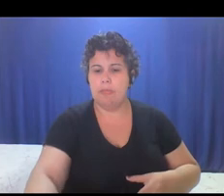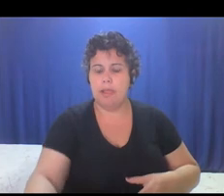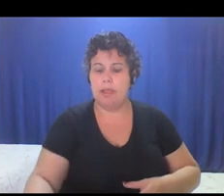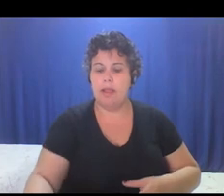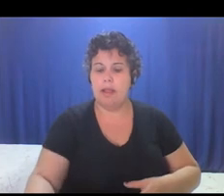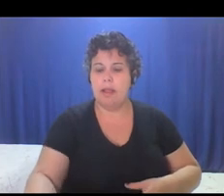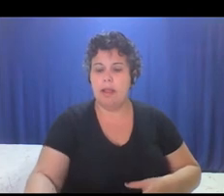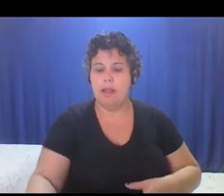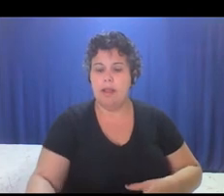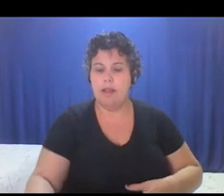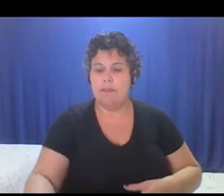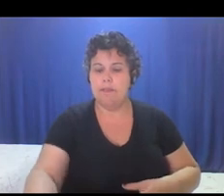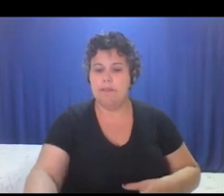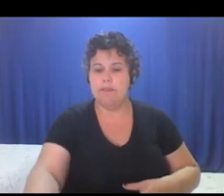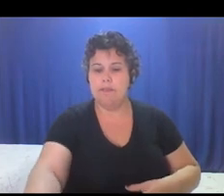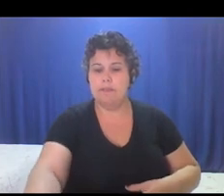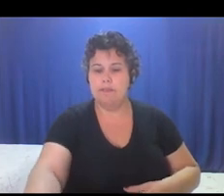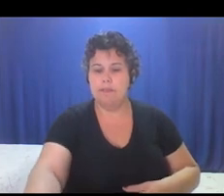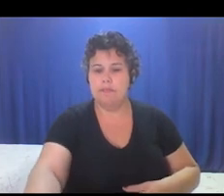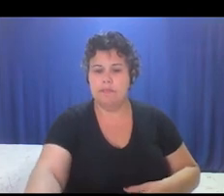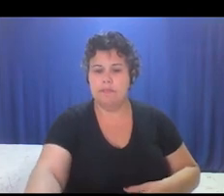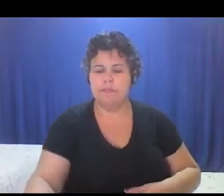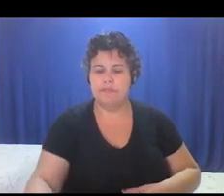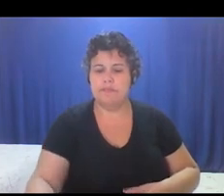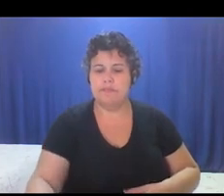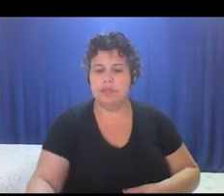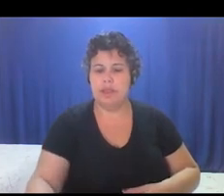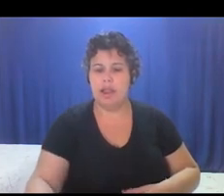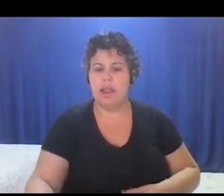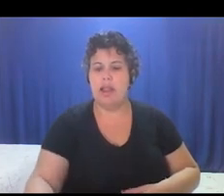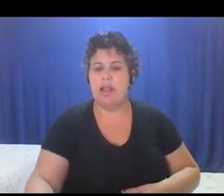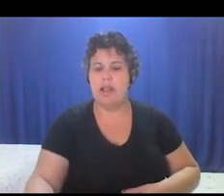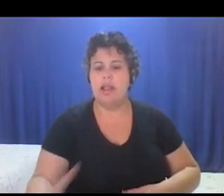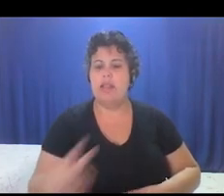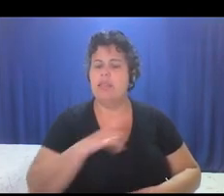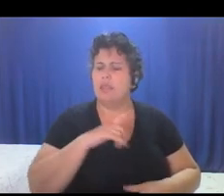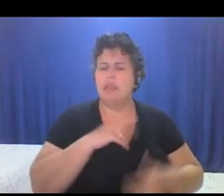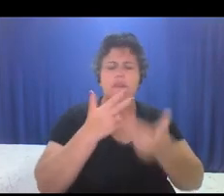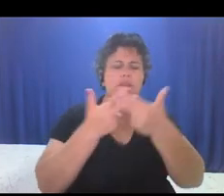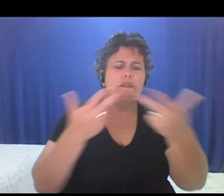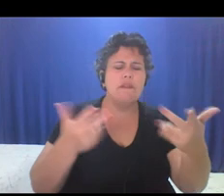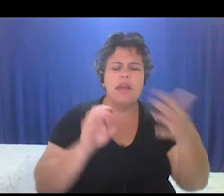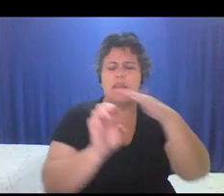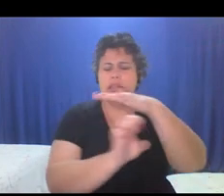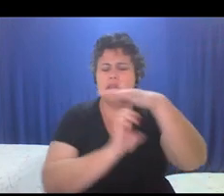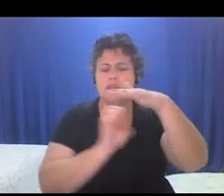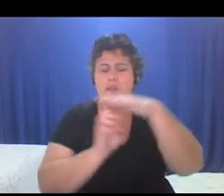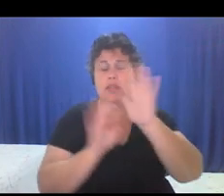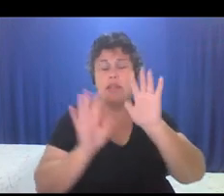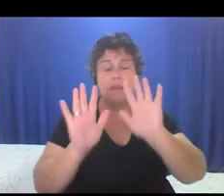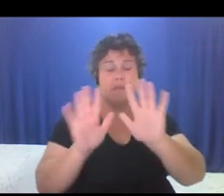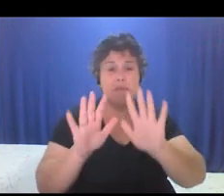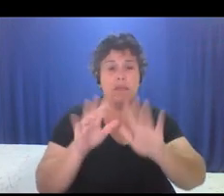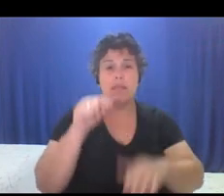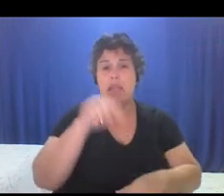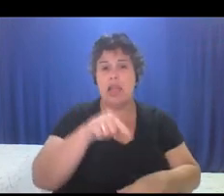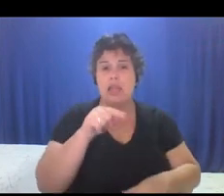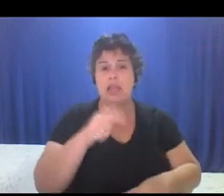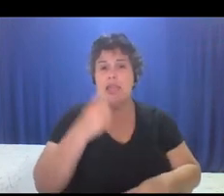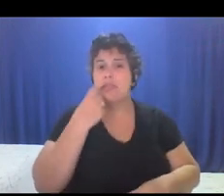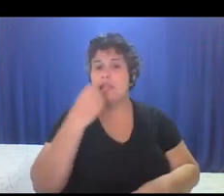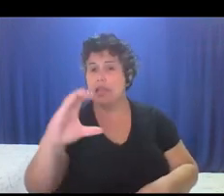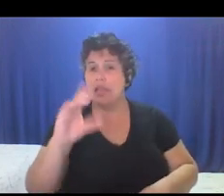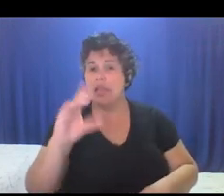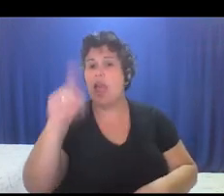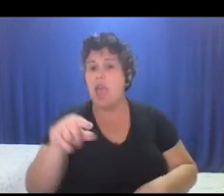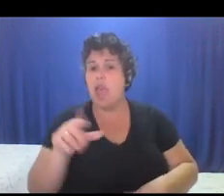de Flutter, de várias empresas e tudo mais, você faz trocas. E estar na CIT é uma grande comunidade, porque